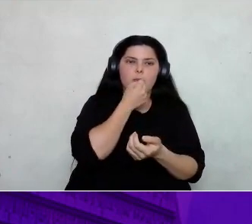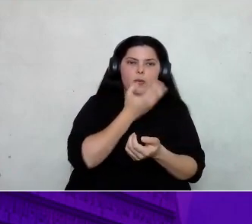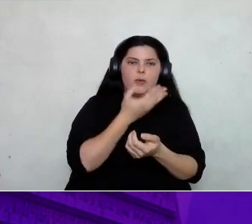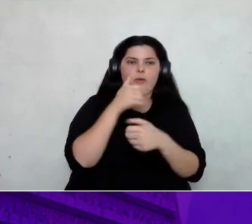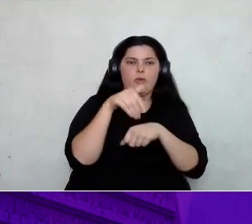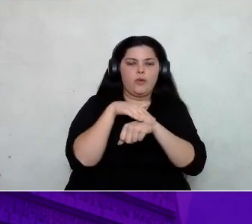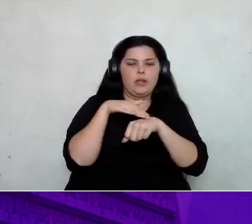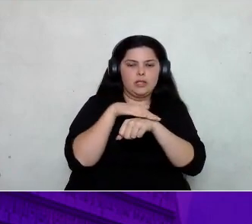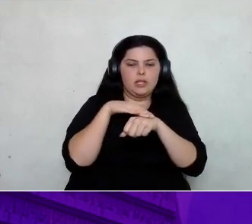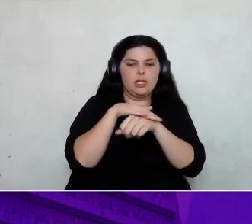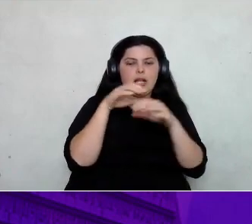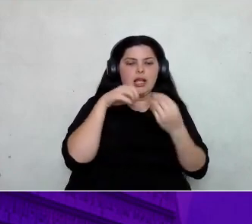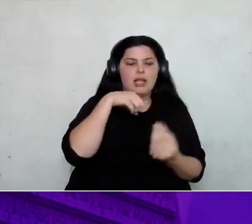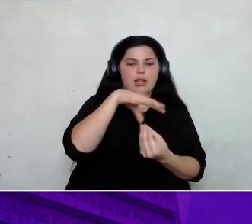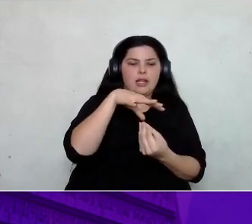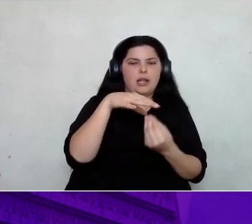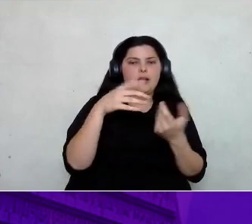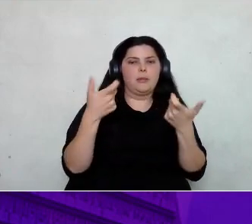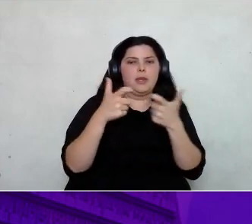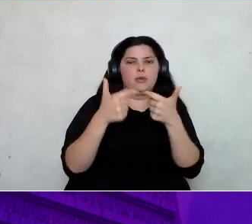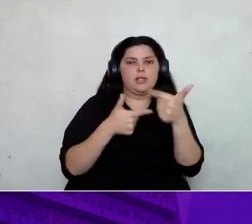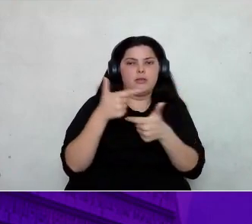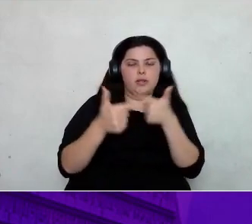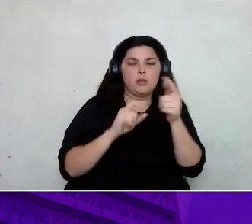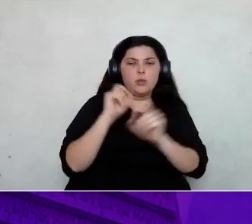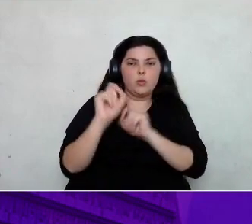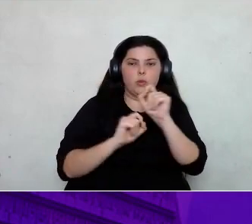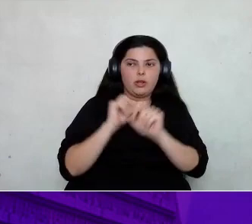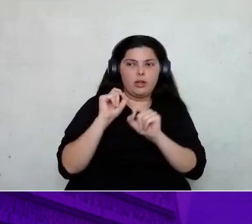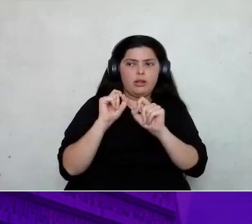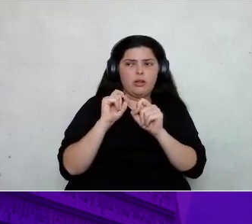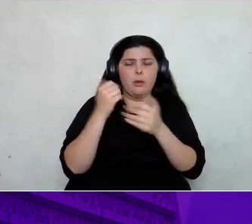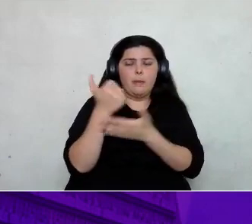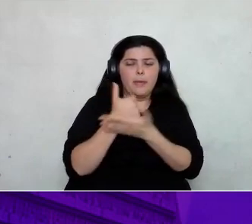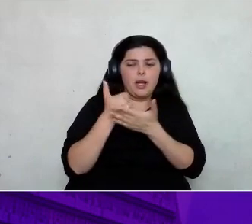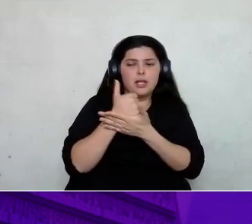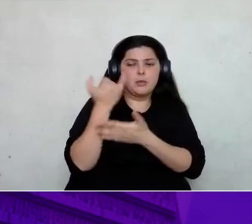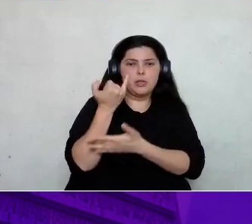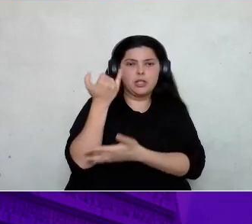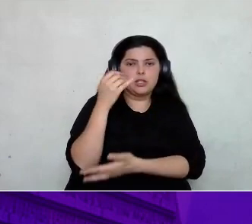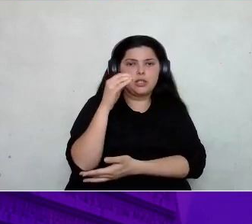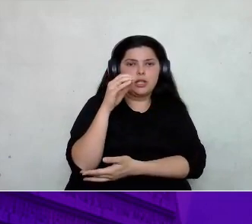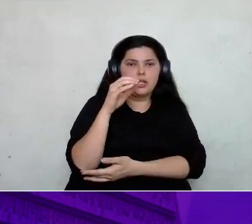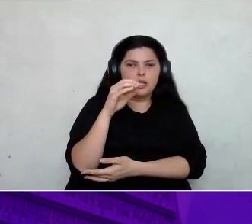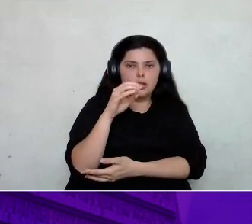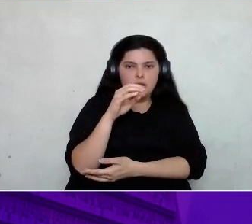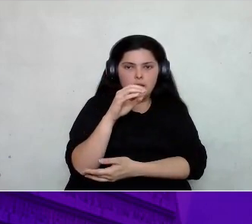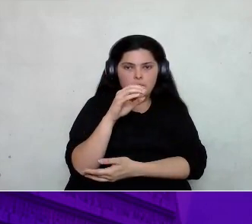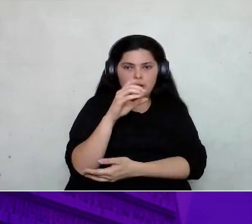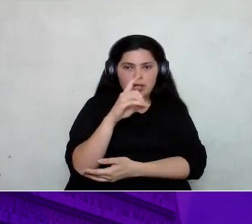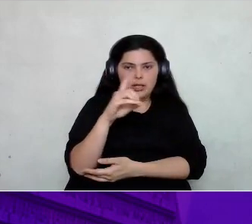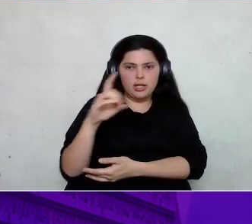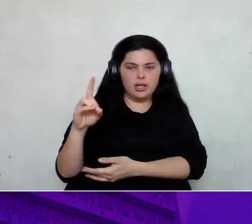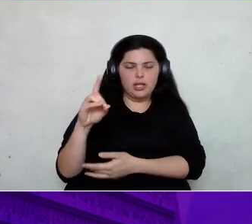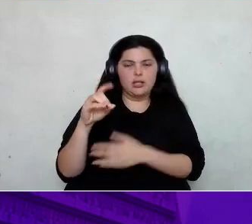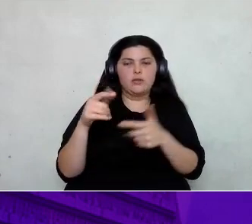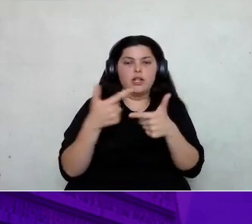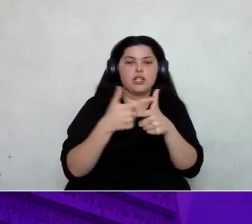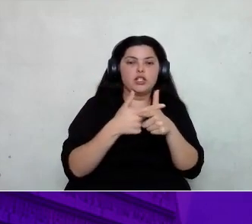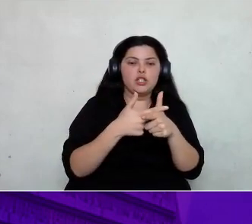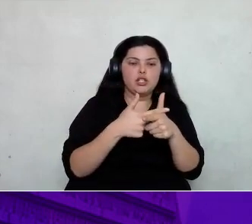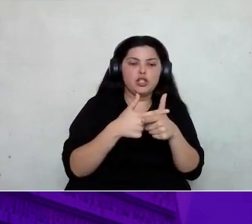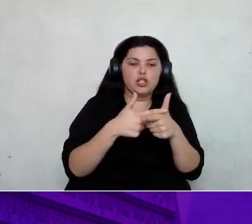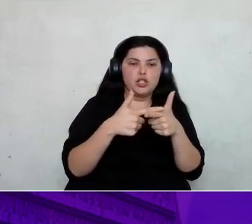de microserviços, que é um conceito bem fundamental do DDD. Então, você vai fazer a divisão desses módulos de acordo